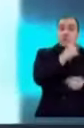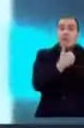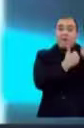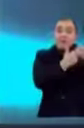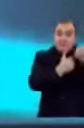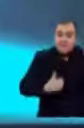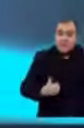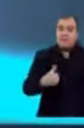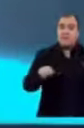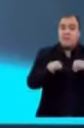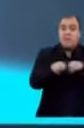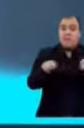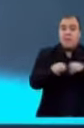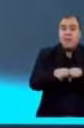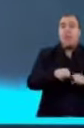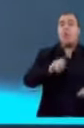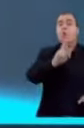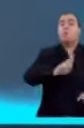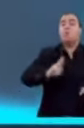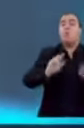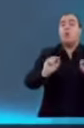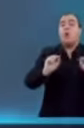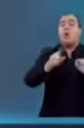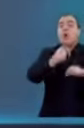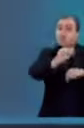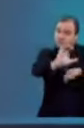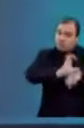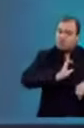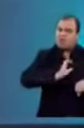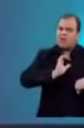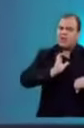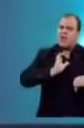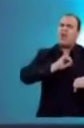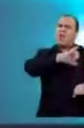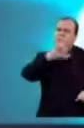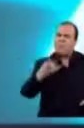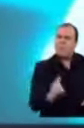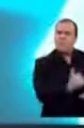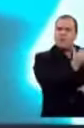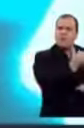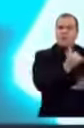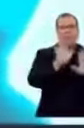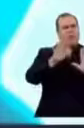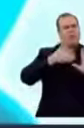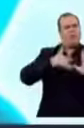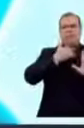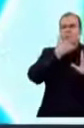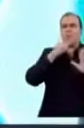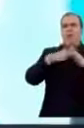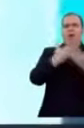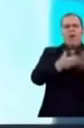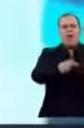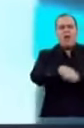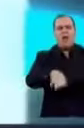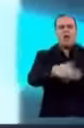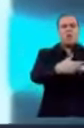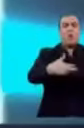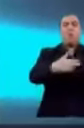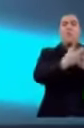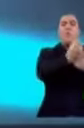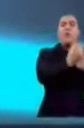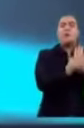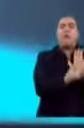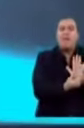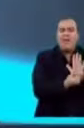no corrente ano, usou também desse recurso. Não repito a questão de creche, etc., etc. Orçamento,